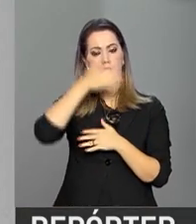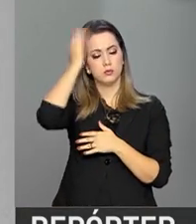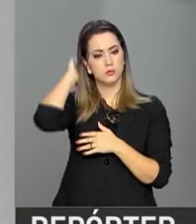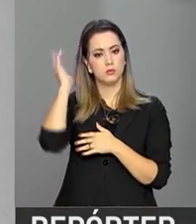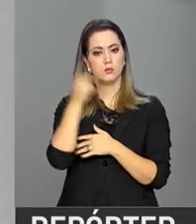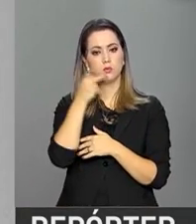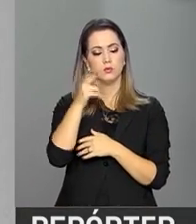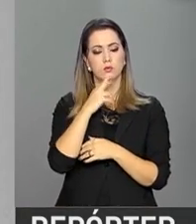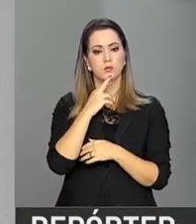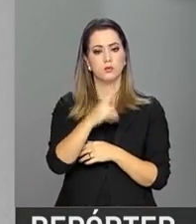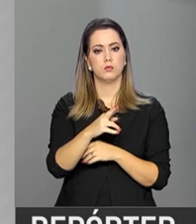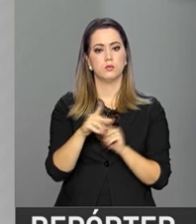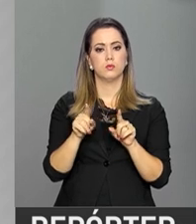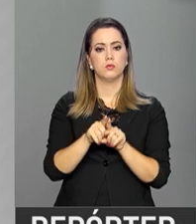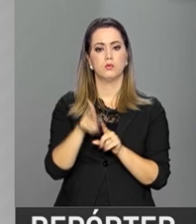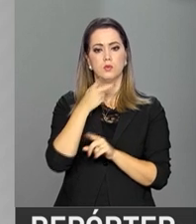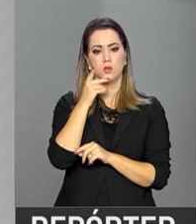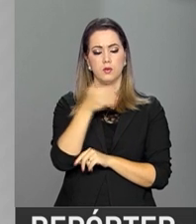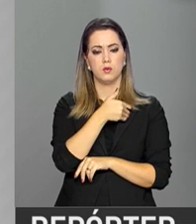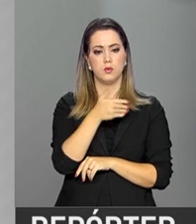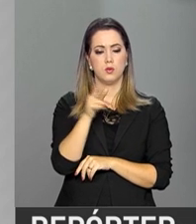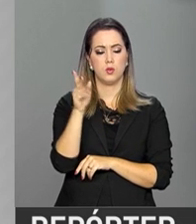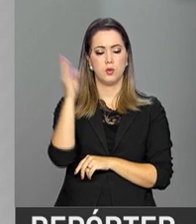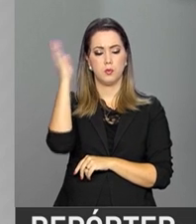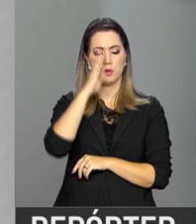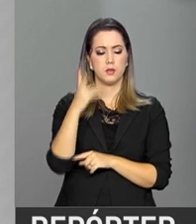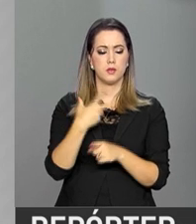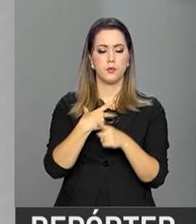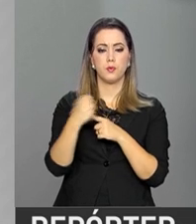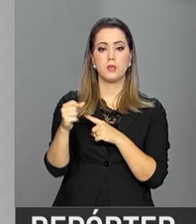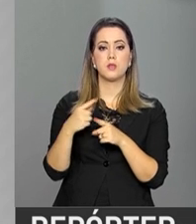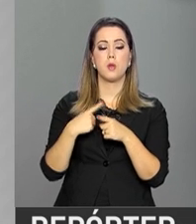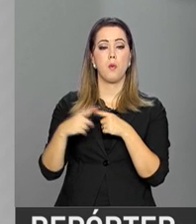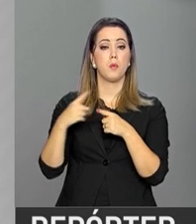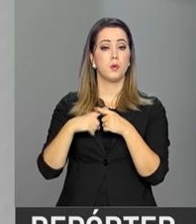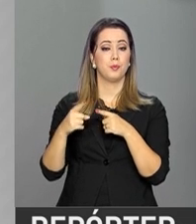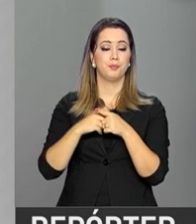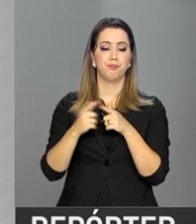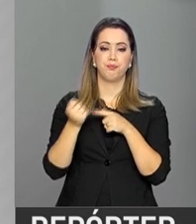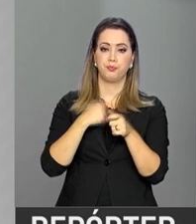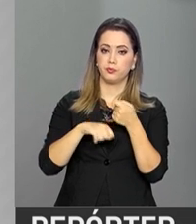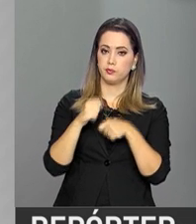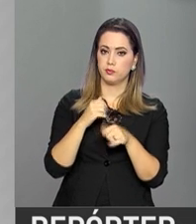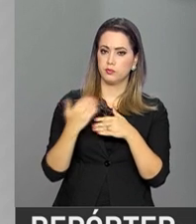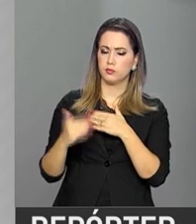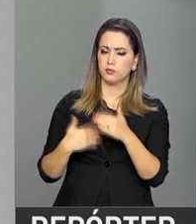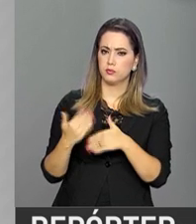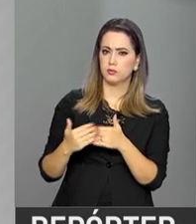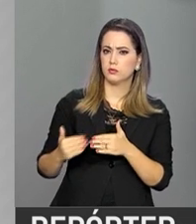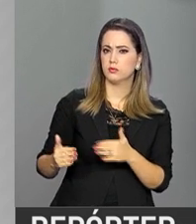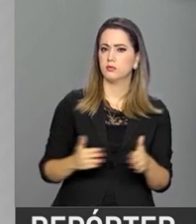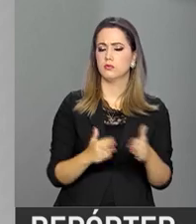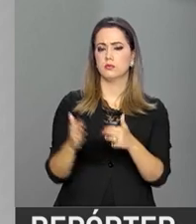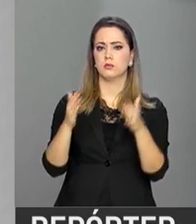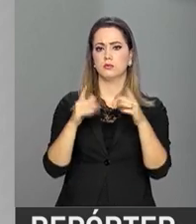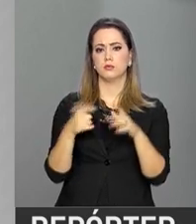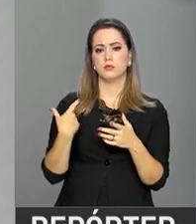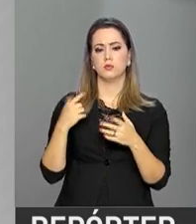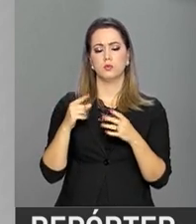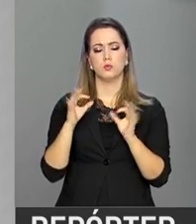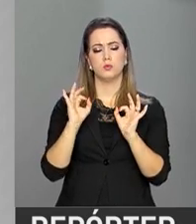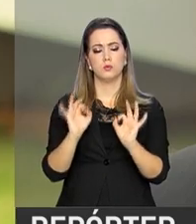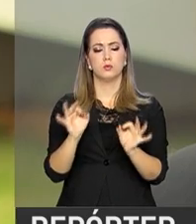o resultado e disse que o país saiu da maior recessão da história e segue avançando na direção